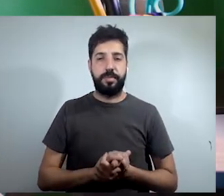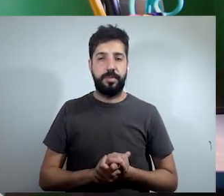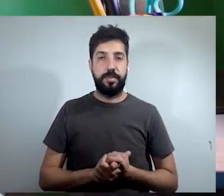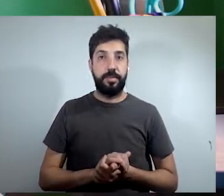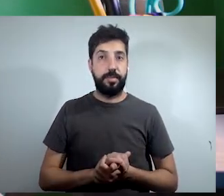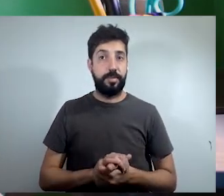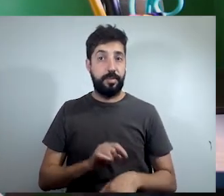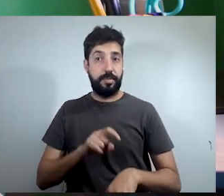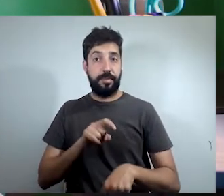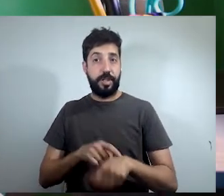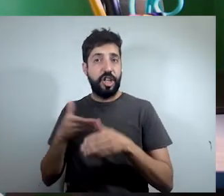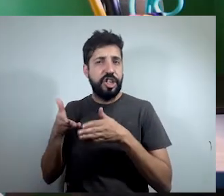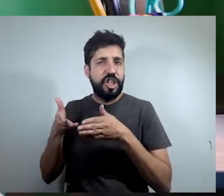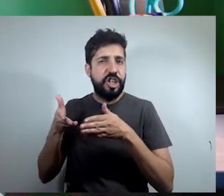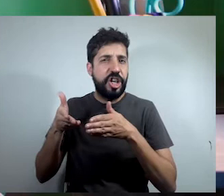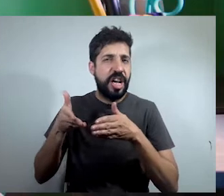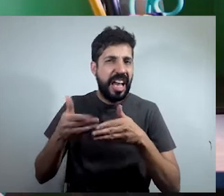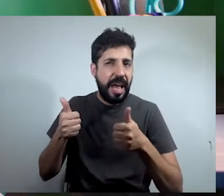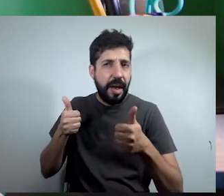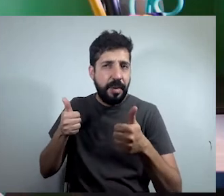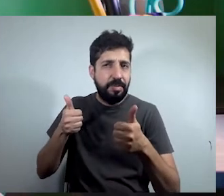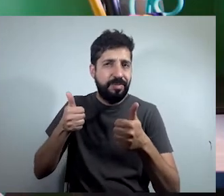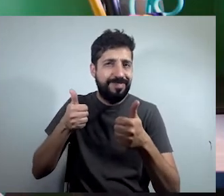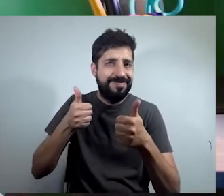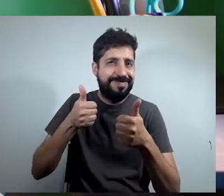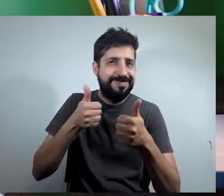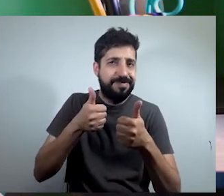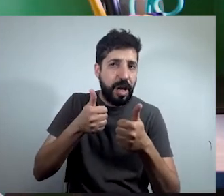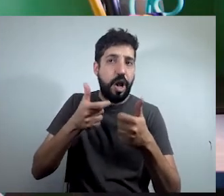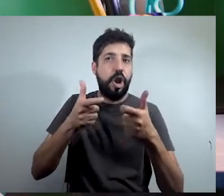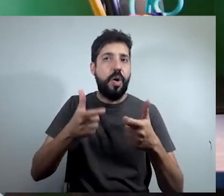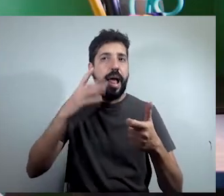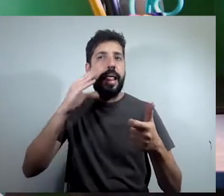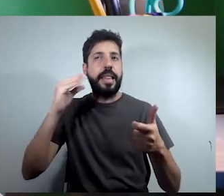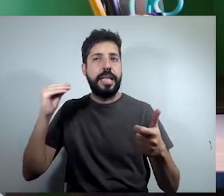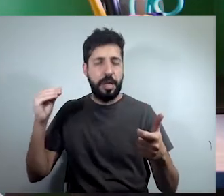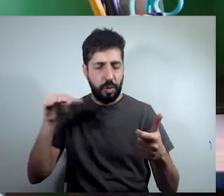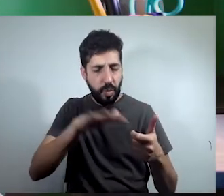Quando ele estava chegando bem perto de um lugar tranquilo,